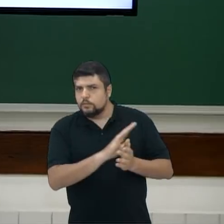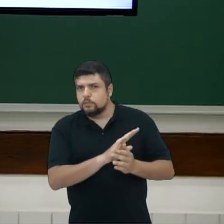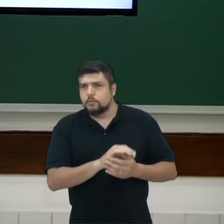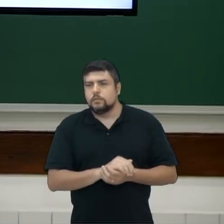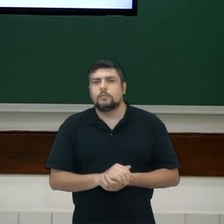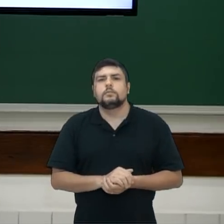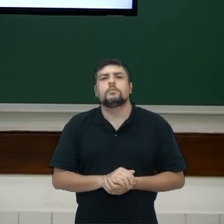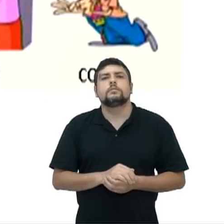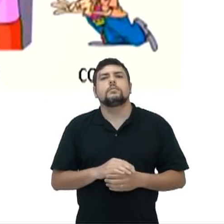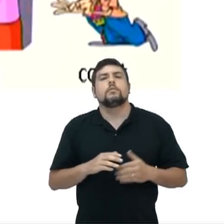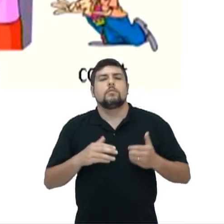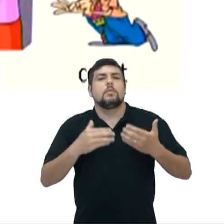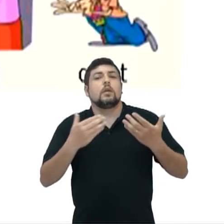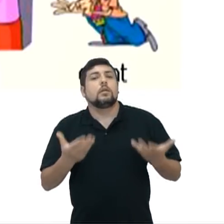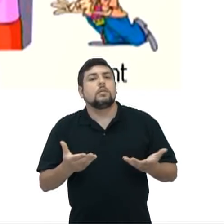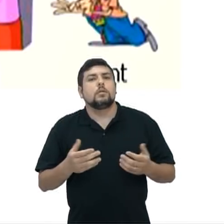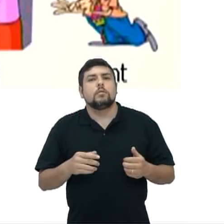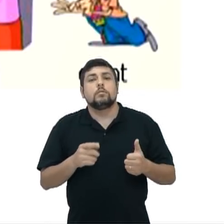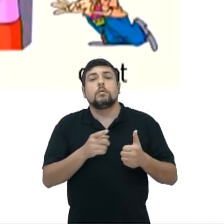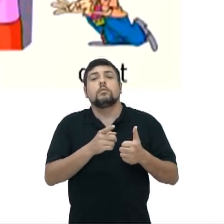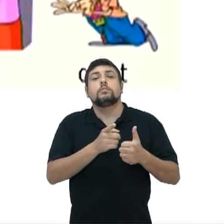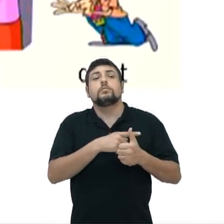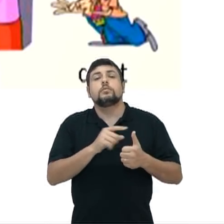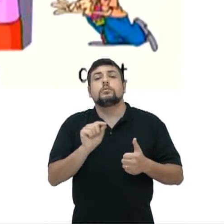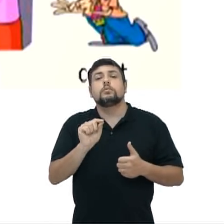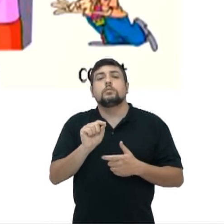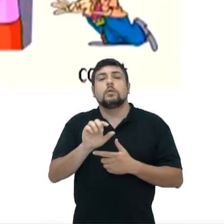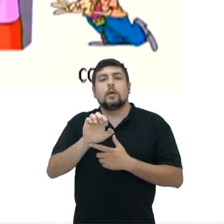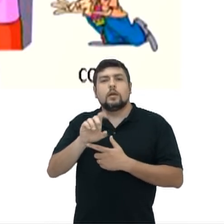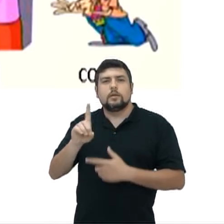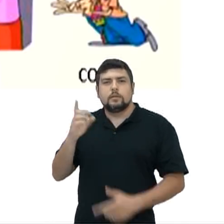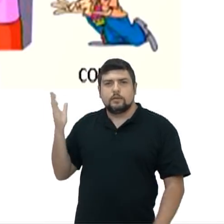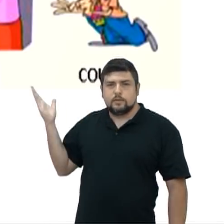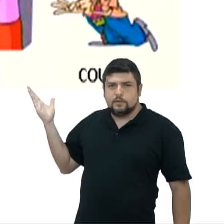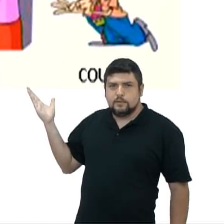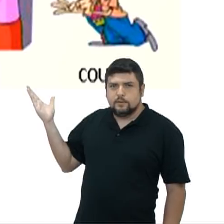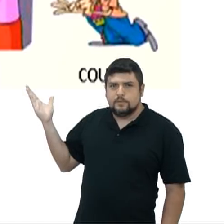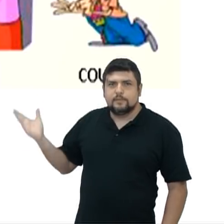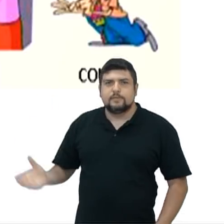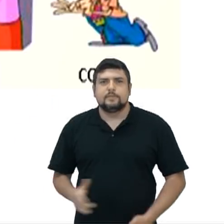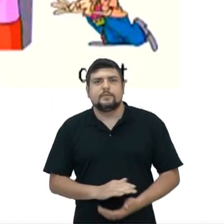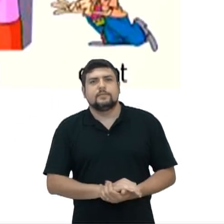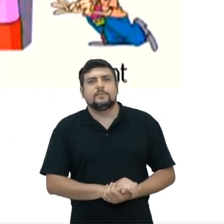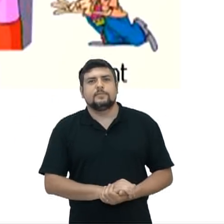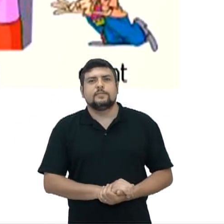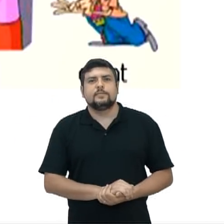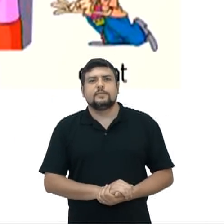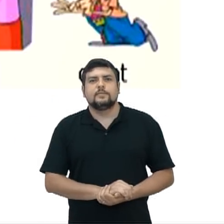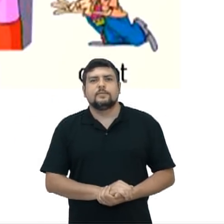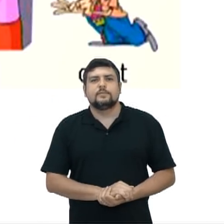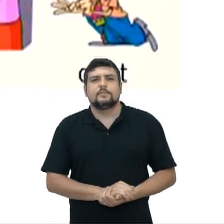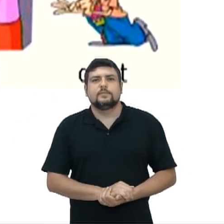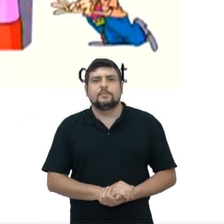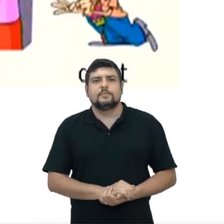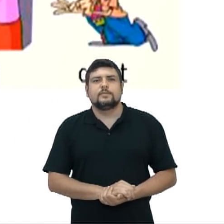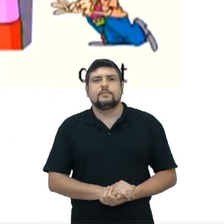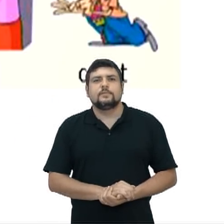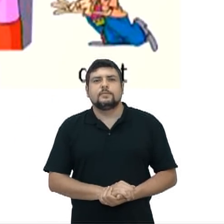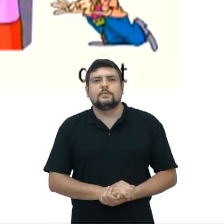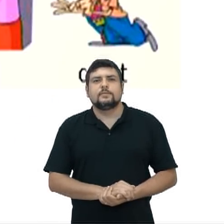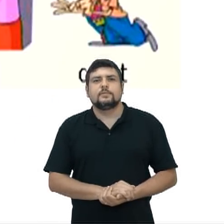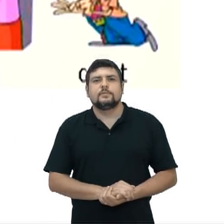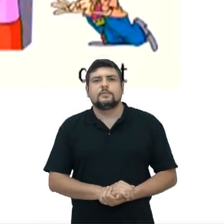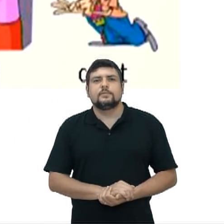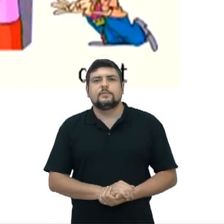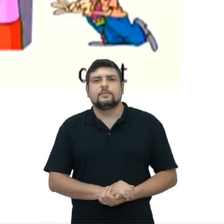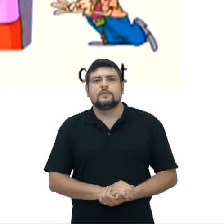certinho. Então, o primeiro, o que você fez? Colocou o ED. Climb, climbed. E o close, como é que ficou? Ele termina em E,